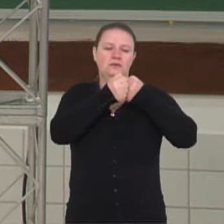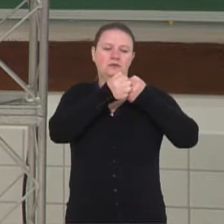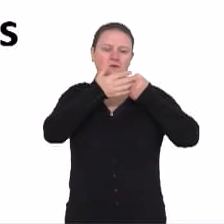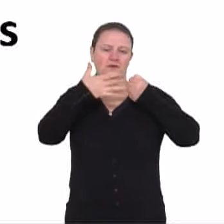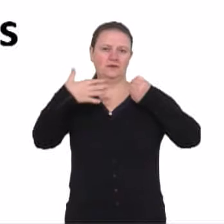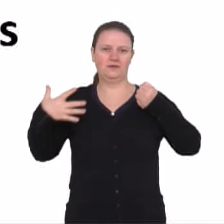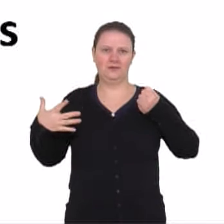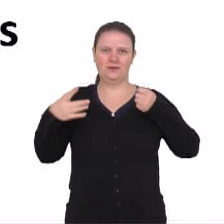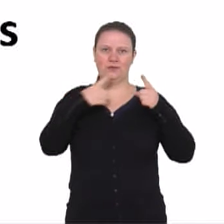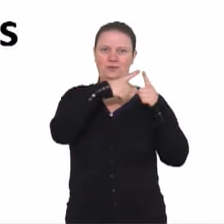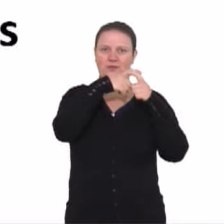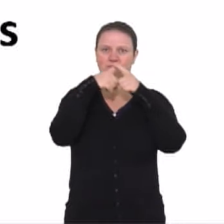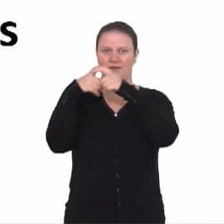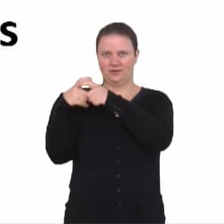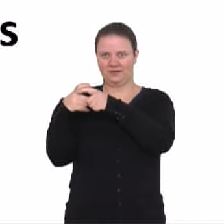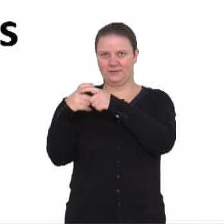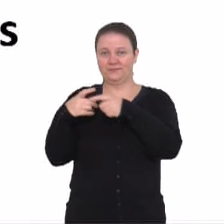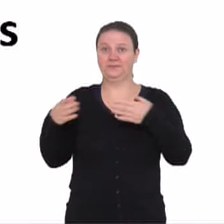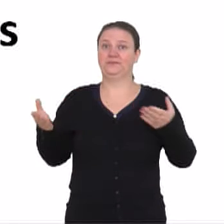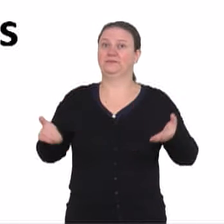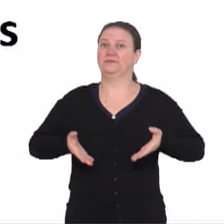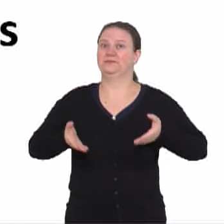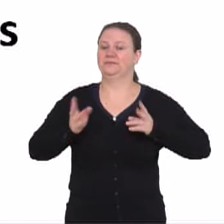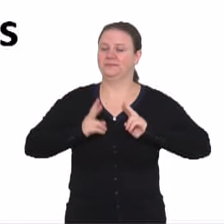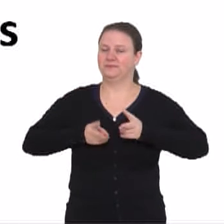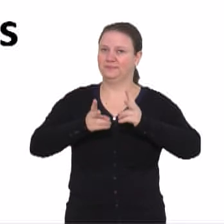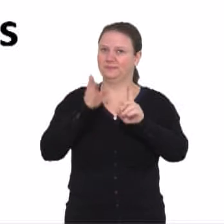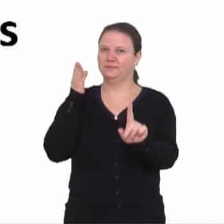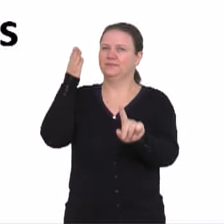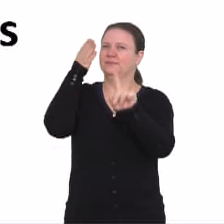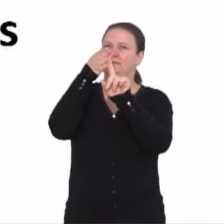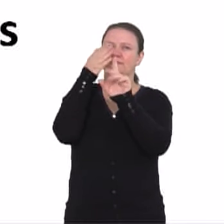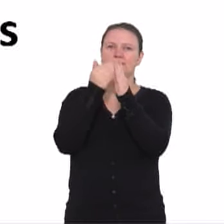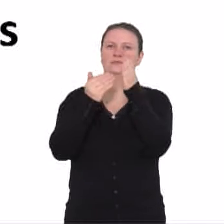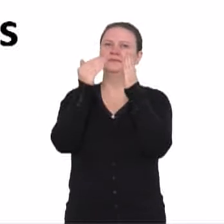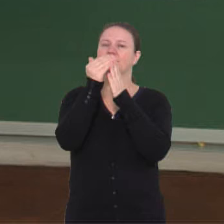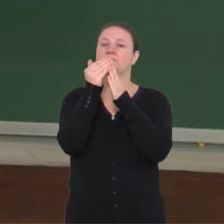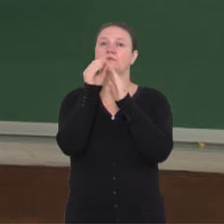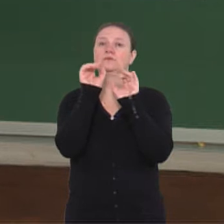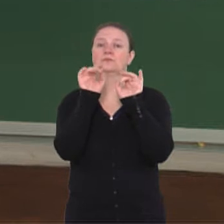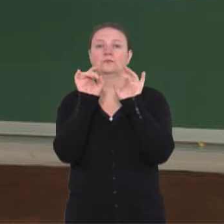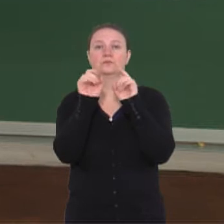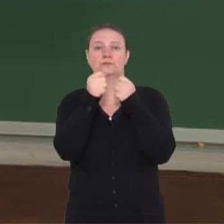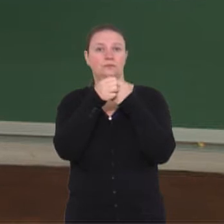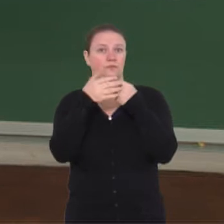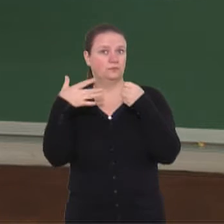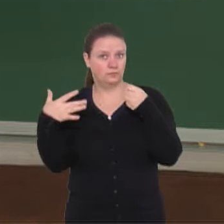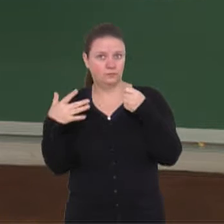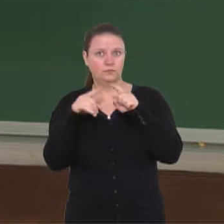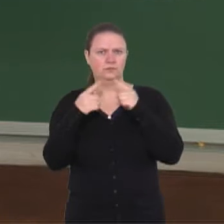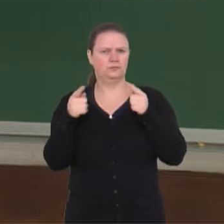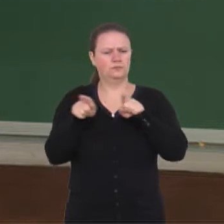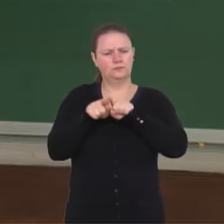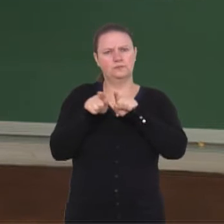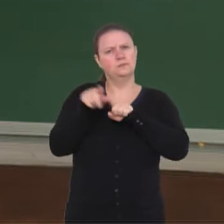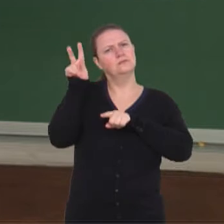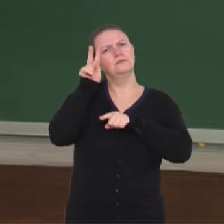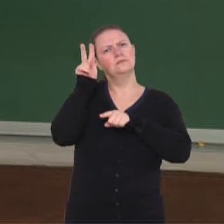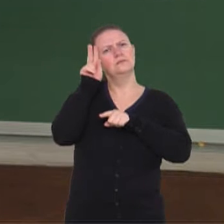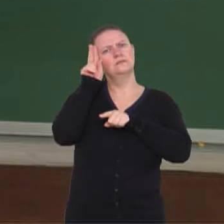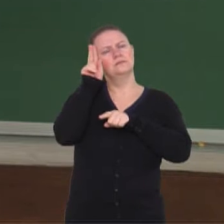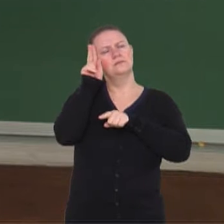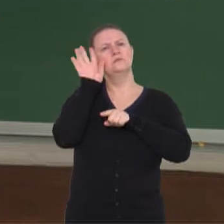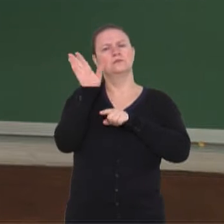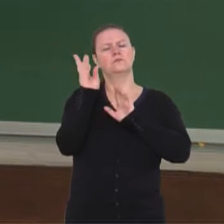polinômios. Mas, como sempre, eu trago um objetivo a mais, não só falar da decomposição. Vamos hoje também relembrar as operações